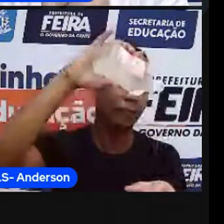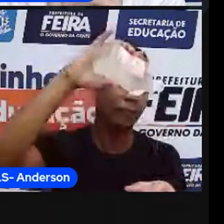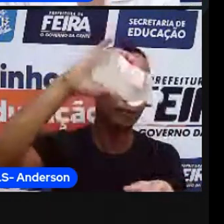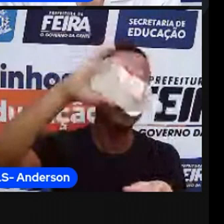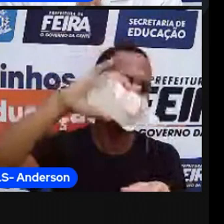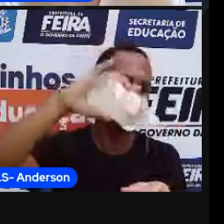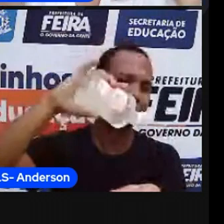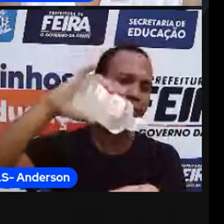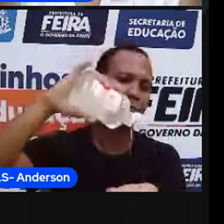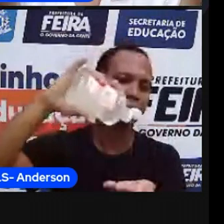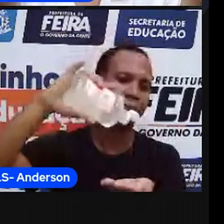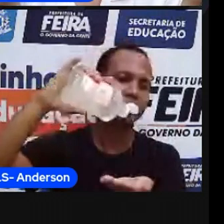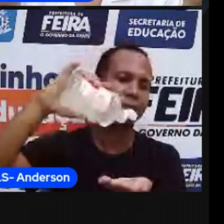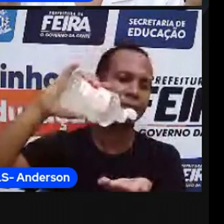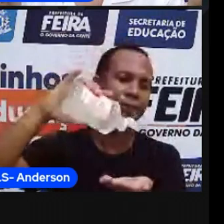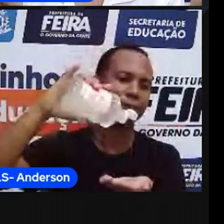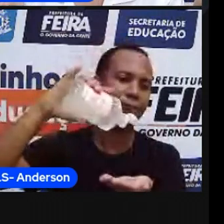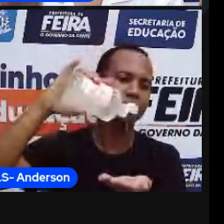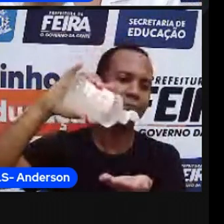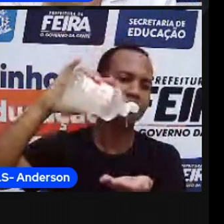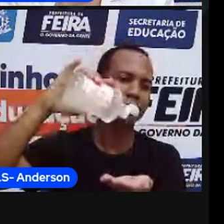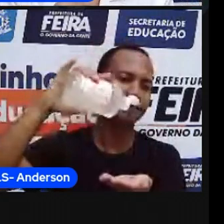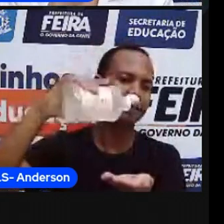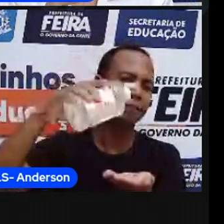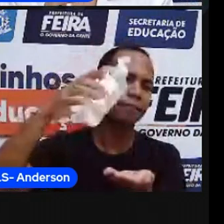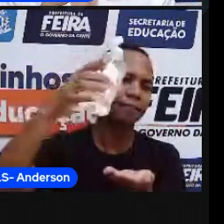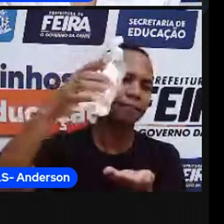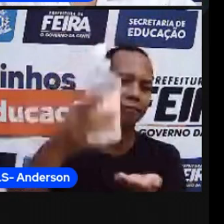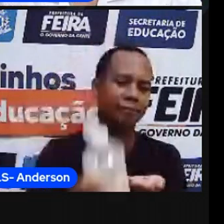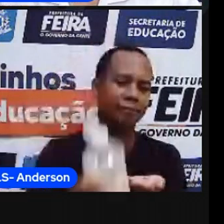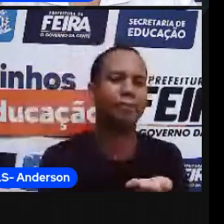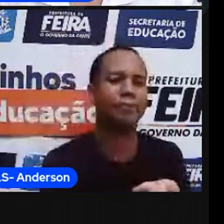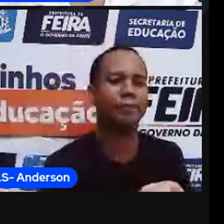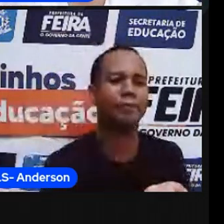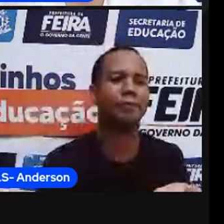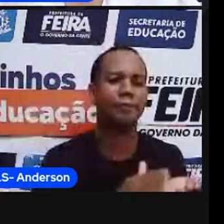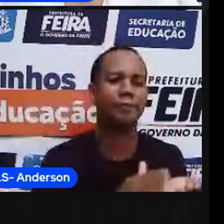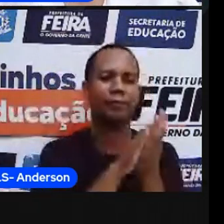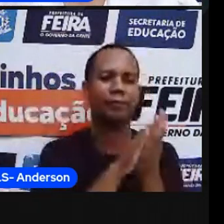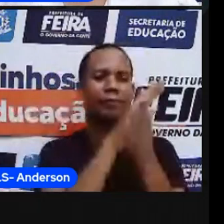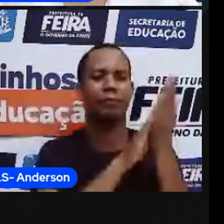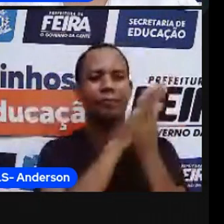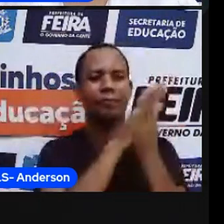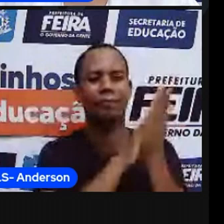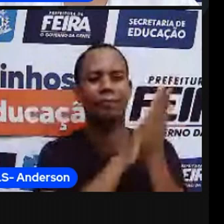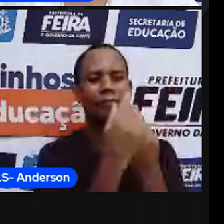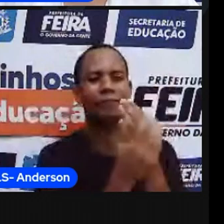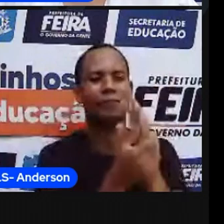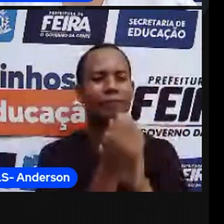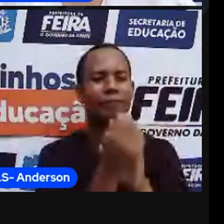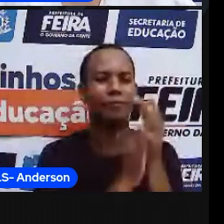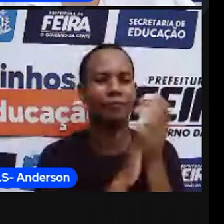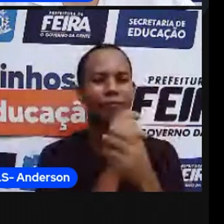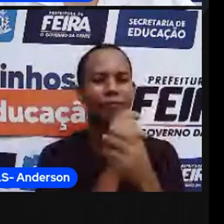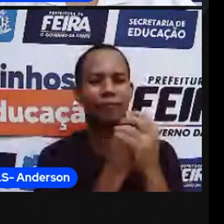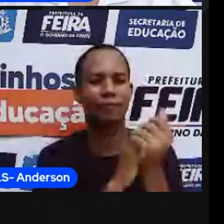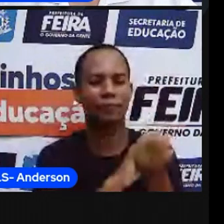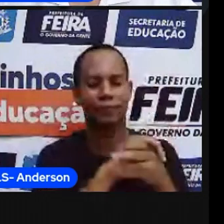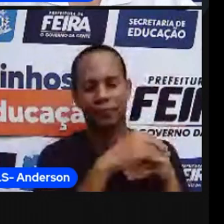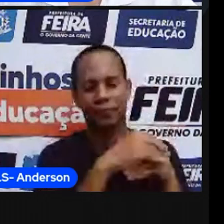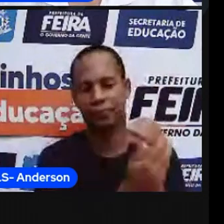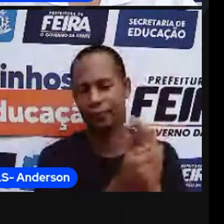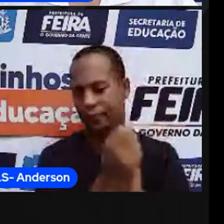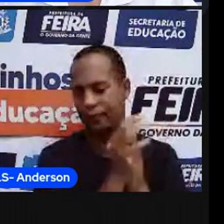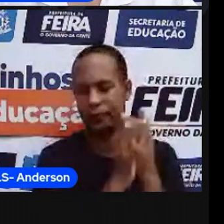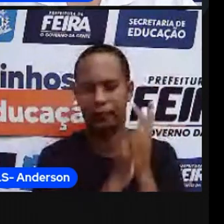lava uma mão. Usem o que, Anderson? Álcool em gel, né? E usem máscara, se